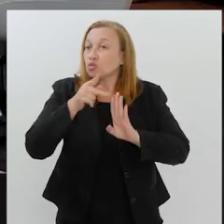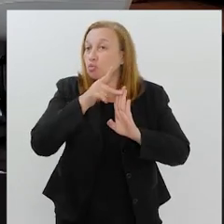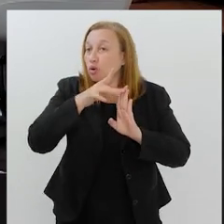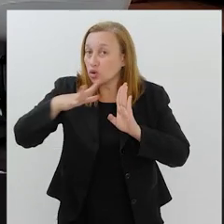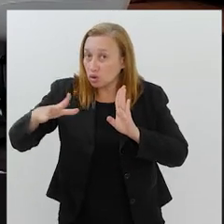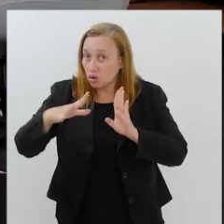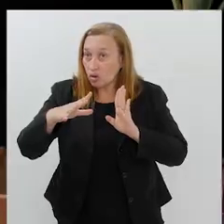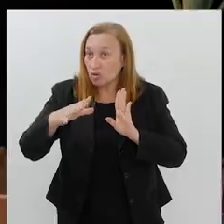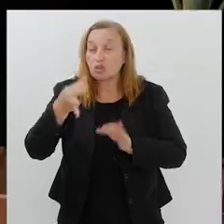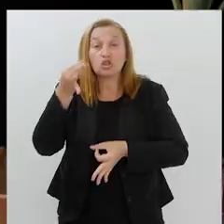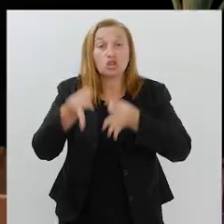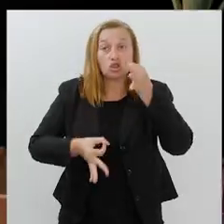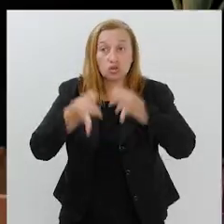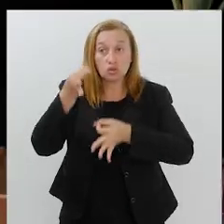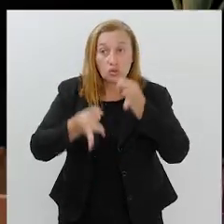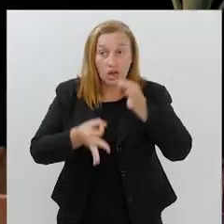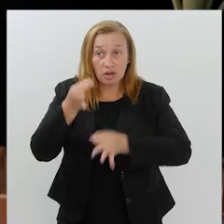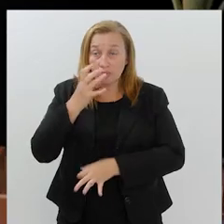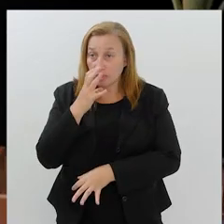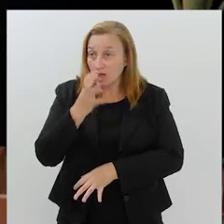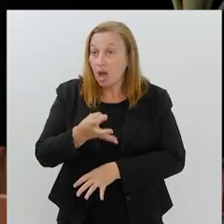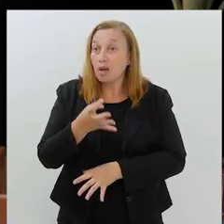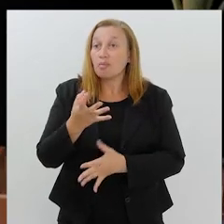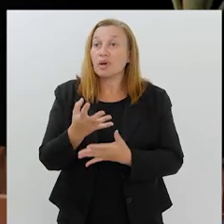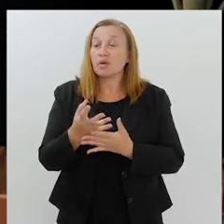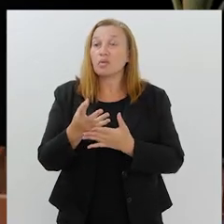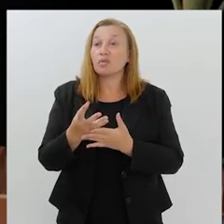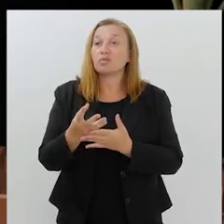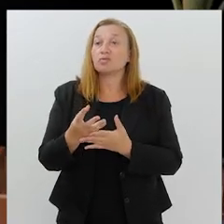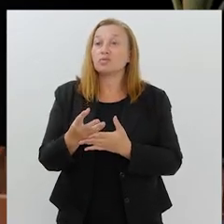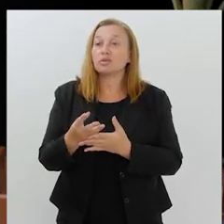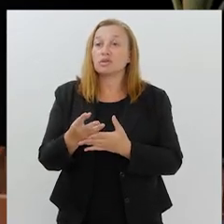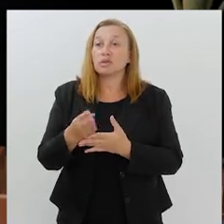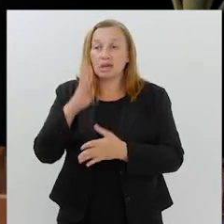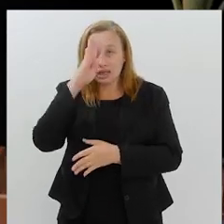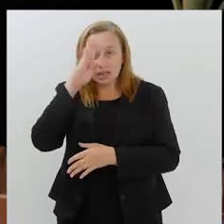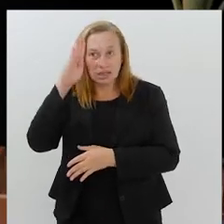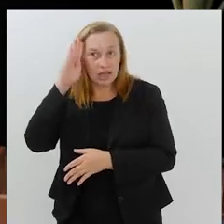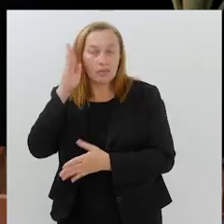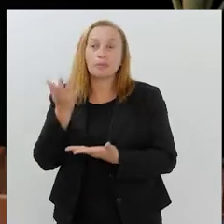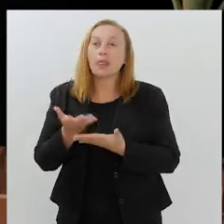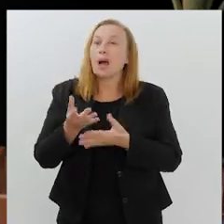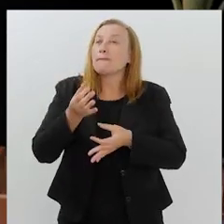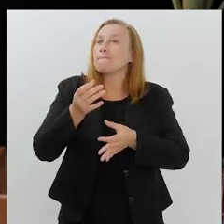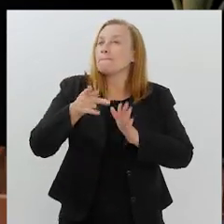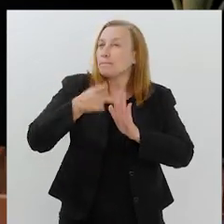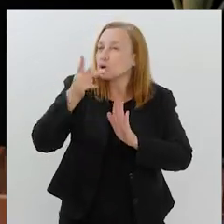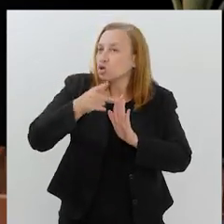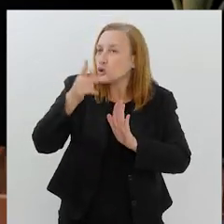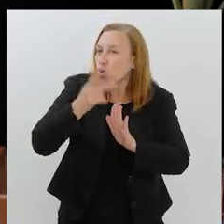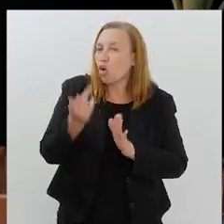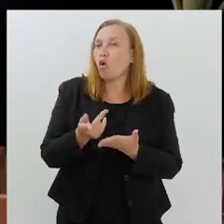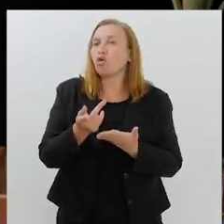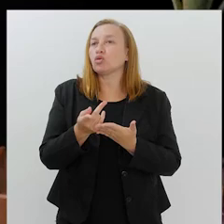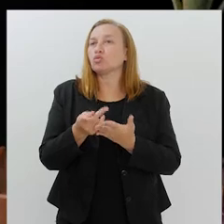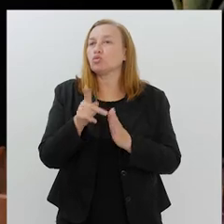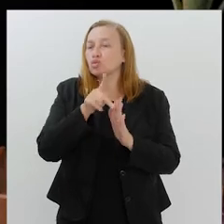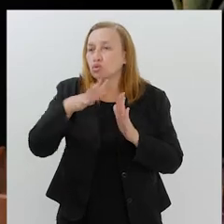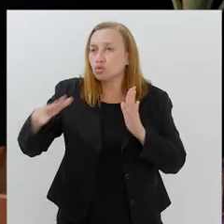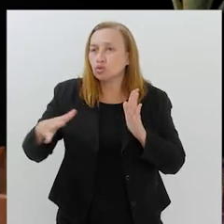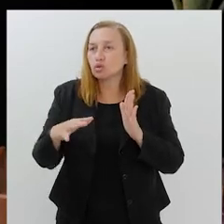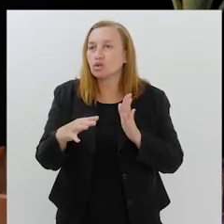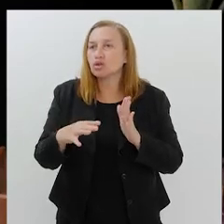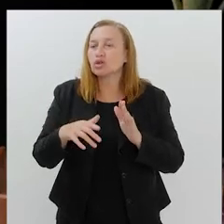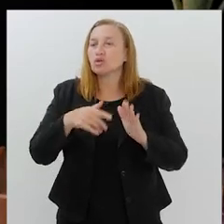os protocolos de julgamentos pelos magistrados protocolos que eh eh leve em